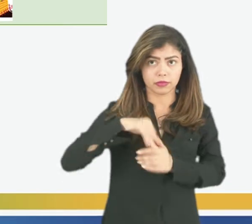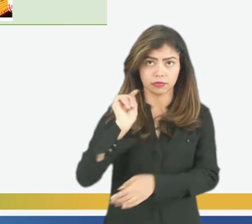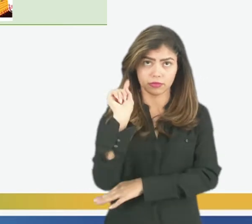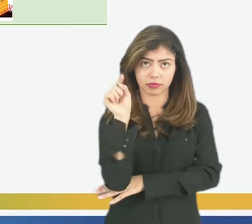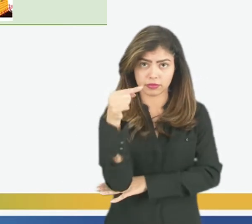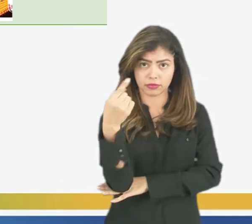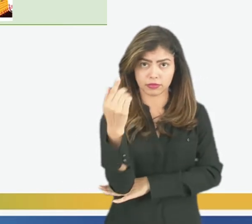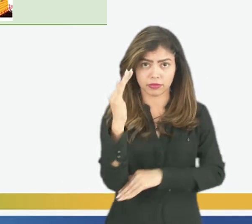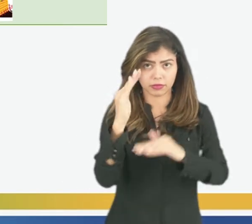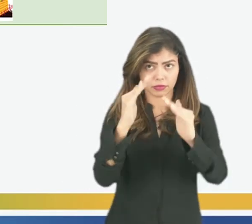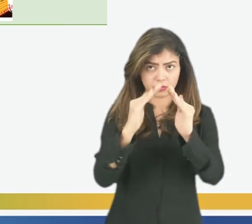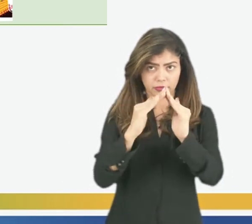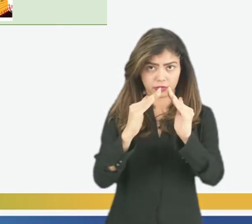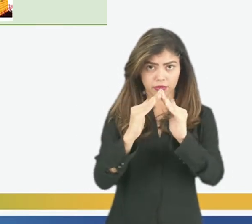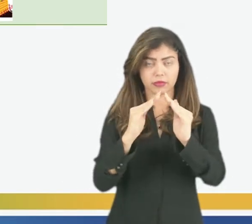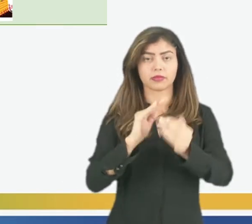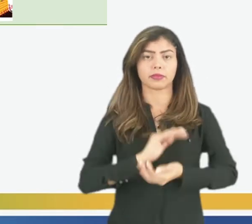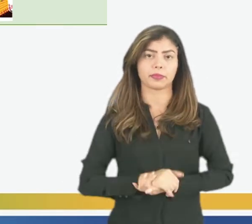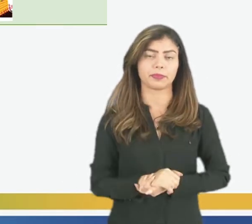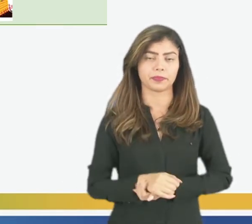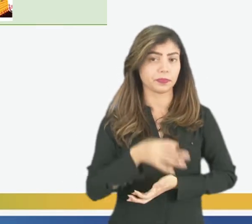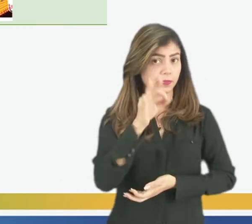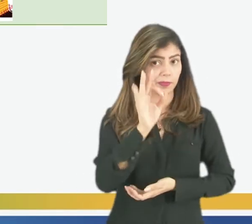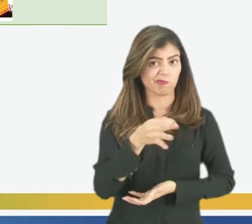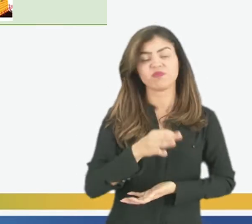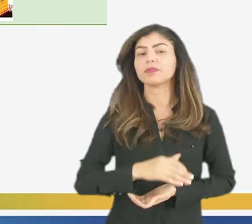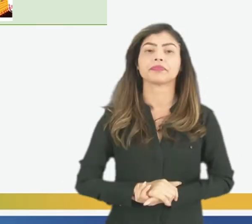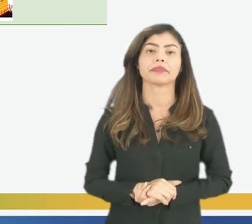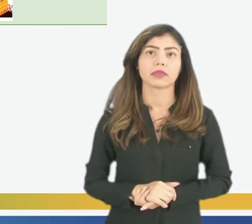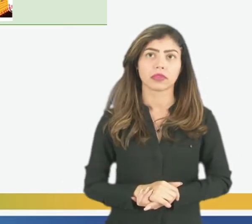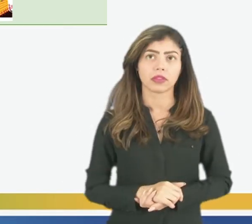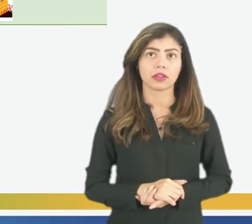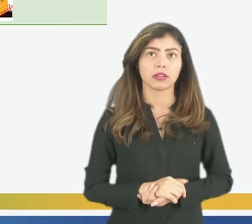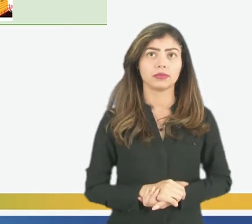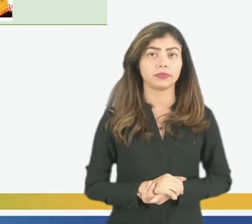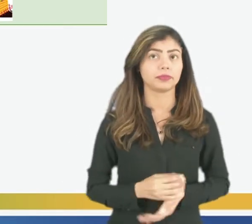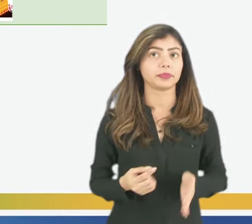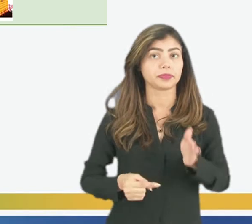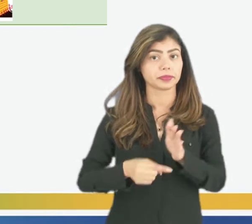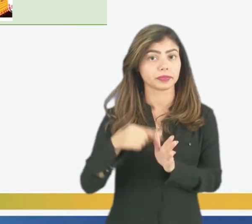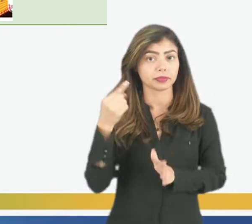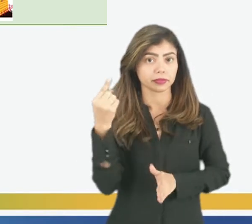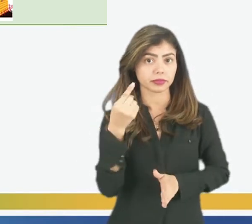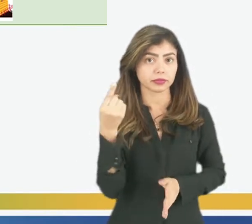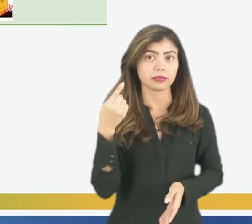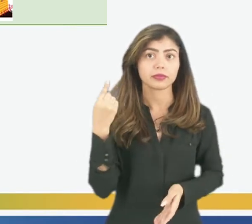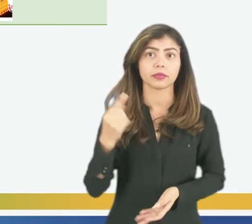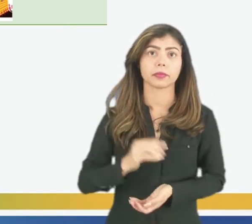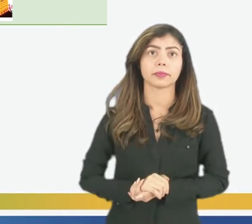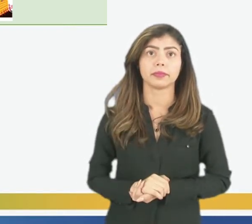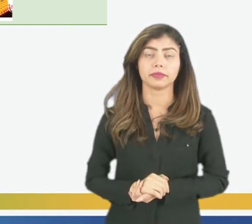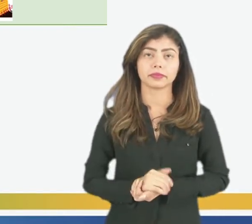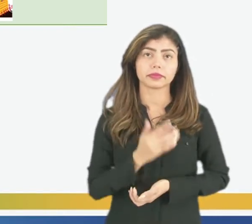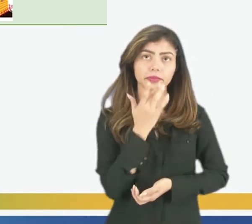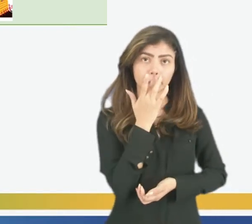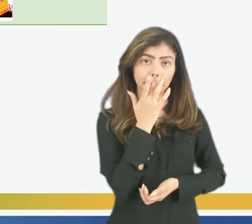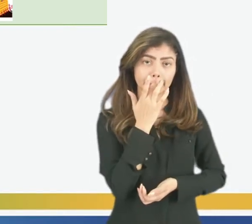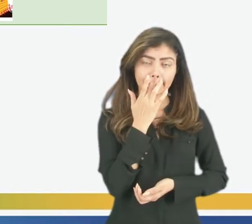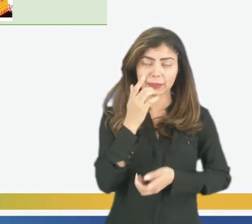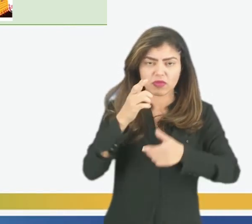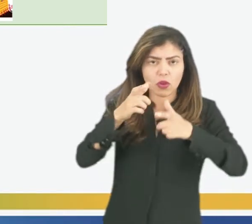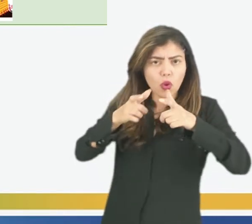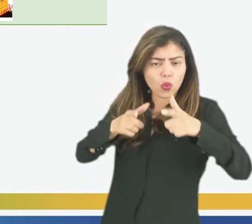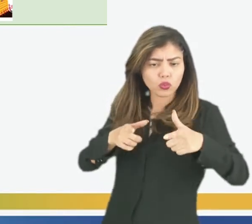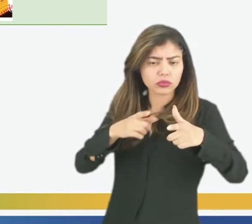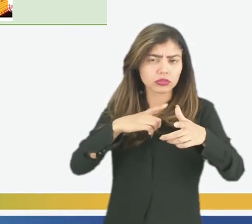da minha casinha, certinho? Primeira localização, onde